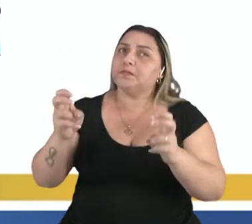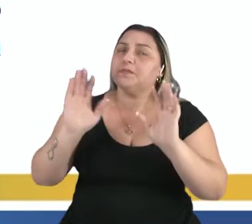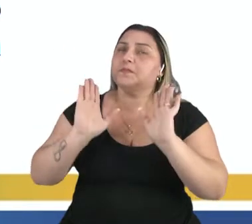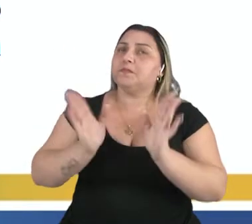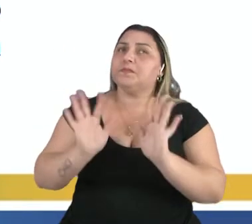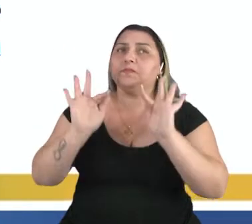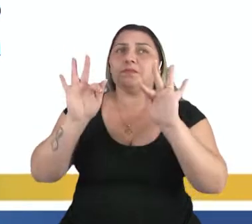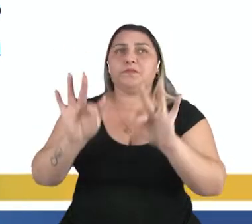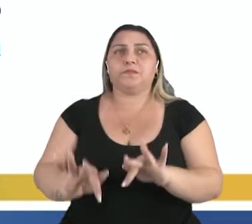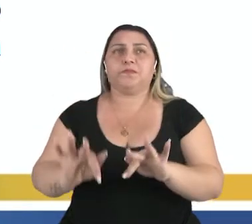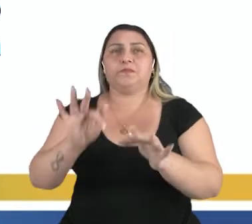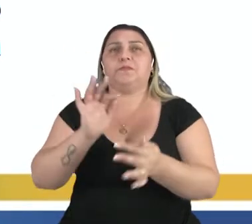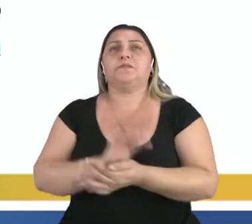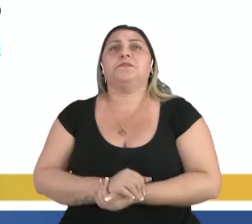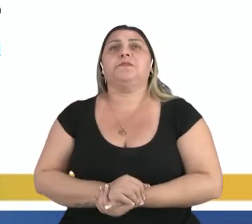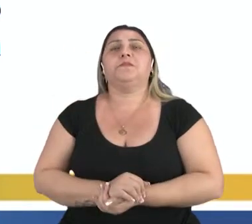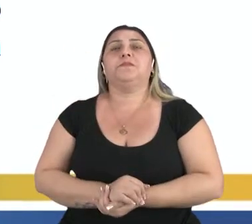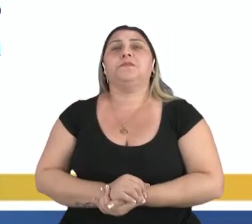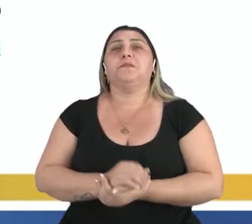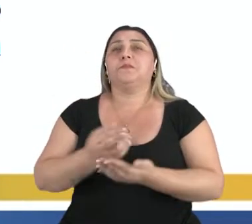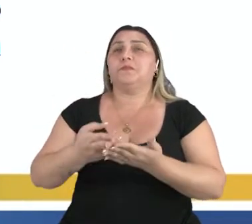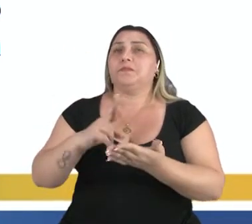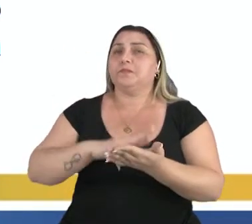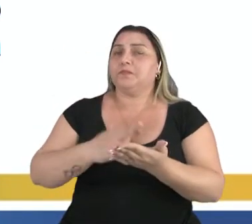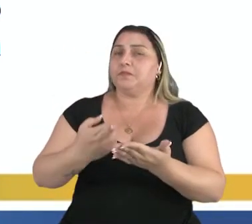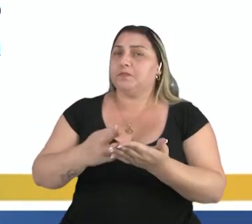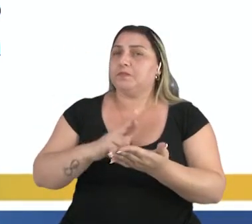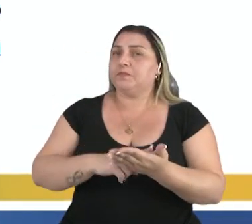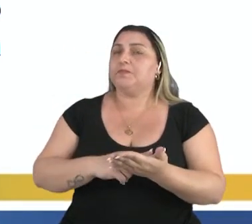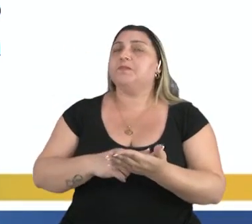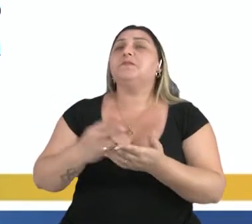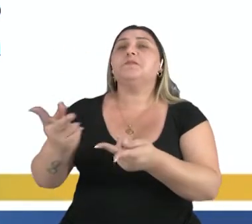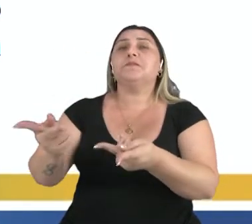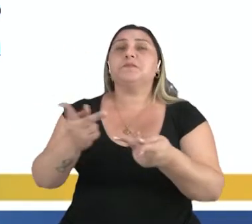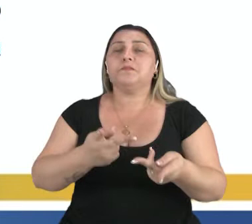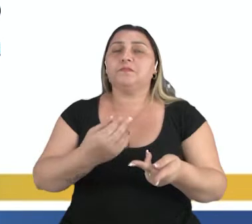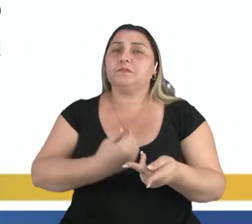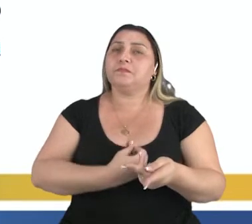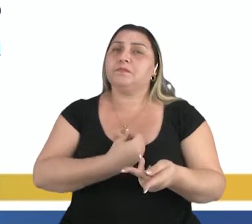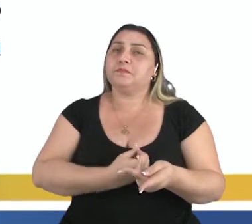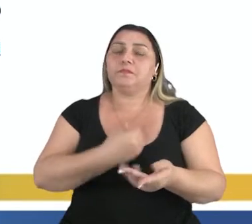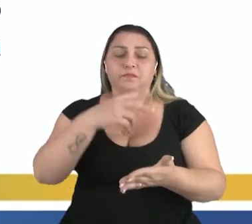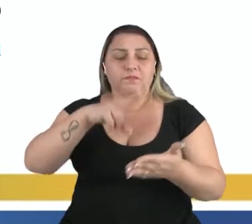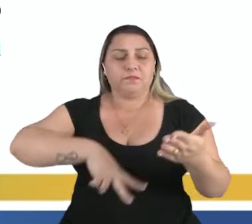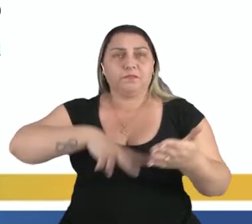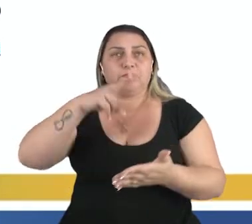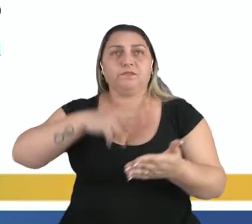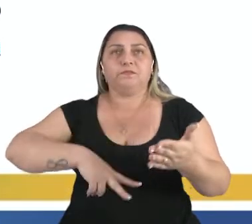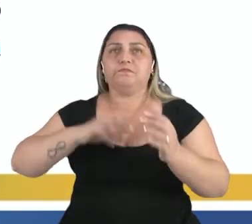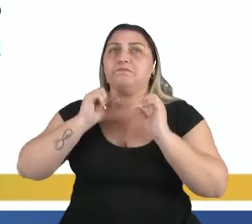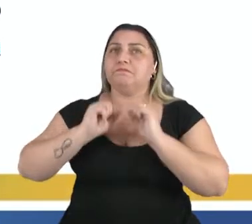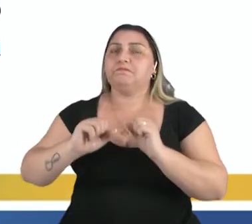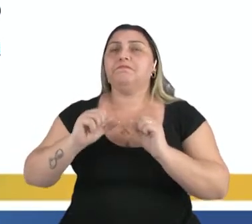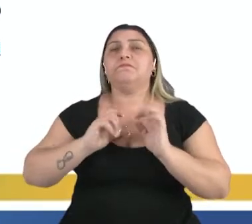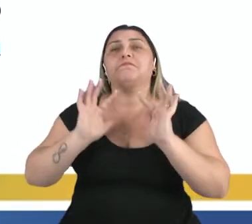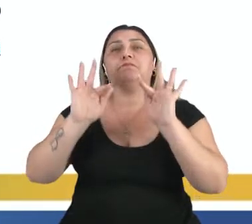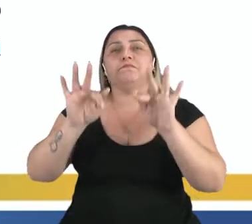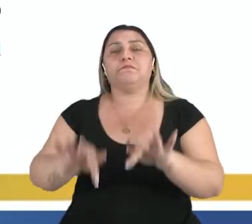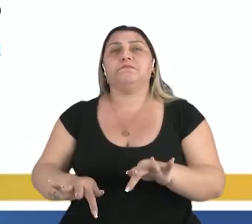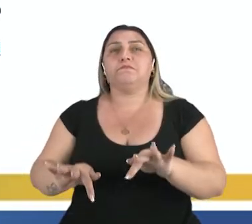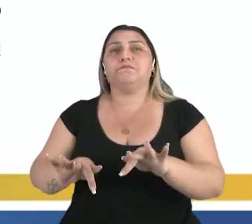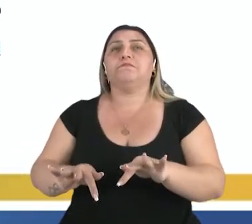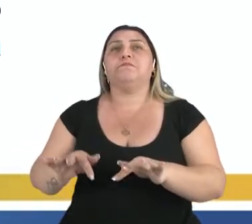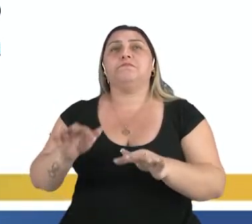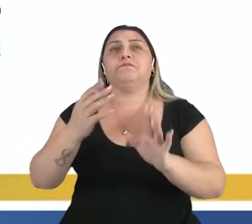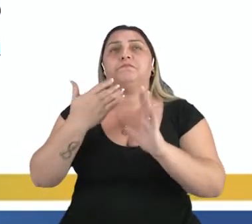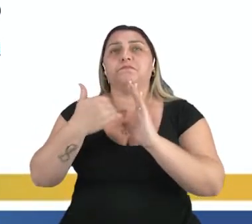na finalização de um editorial de revista, o editor convida o leitor a participar da leitura. Assim, ele pode terminar o editorial com